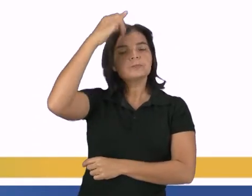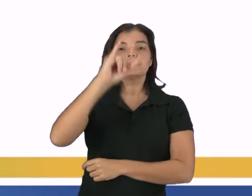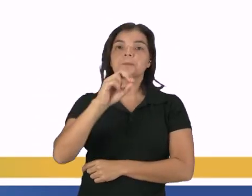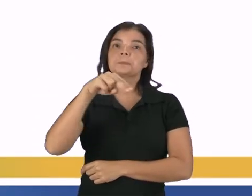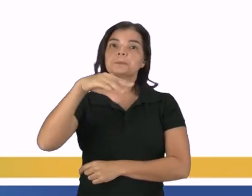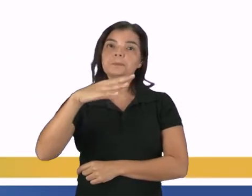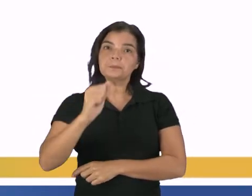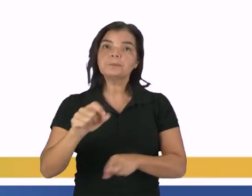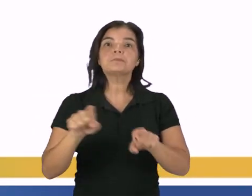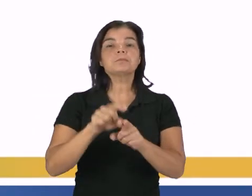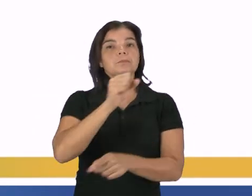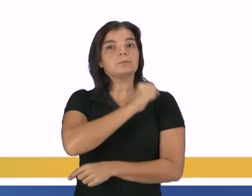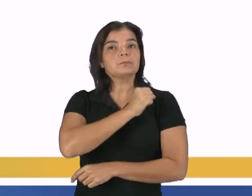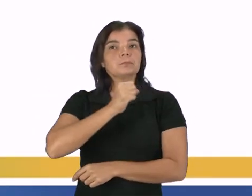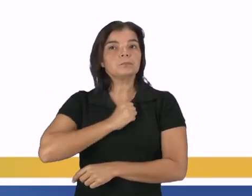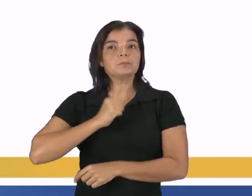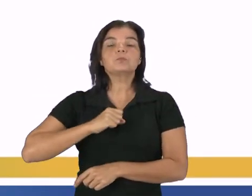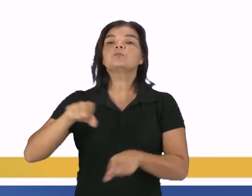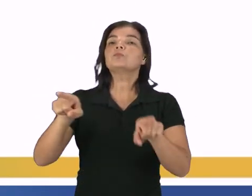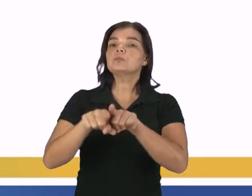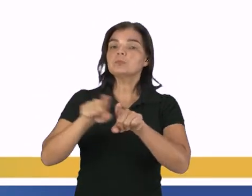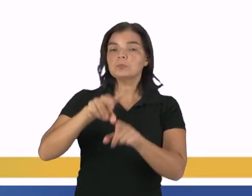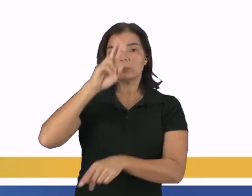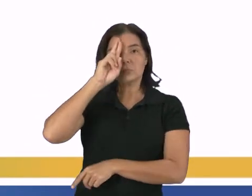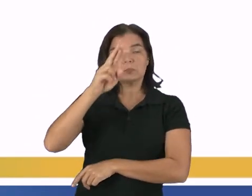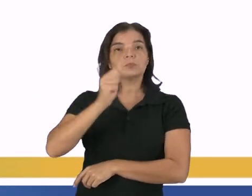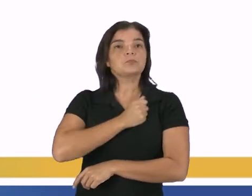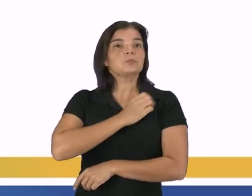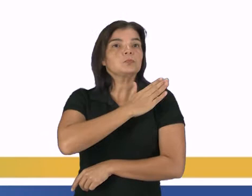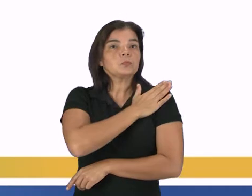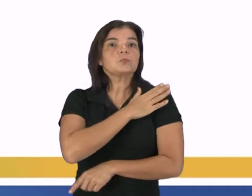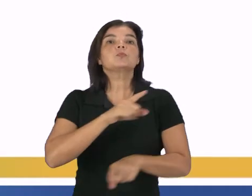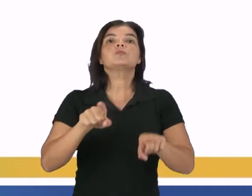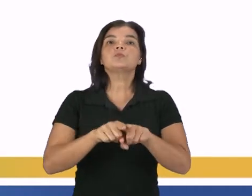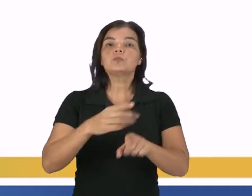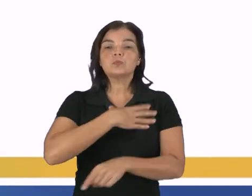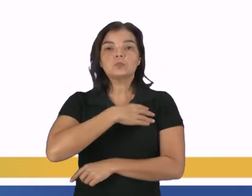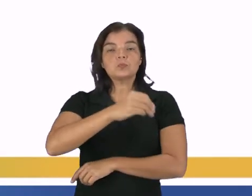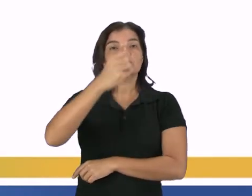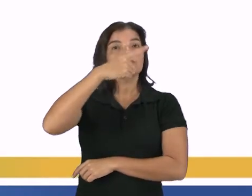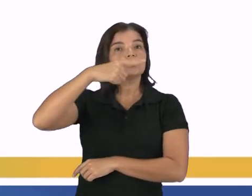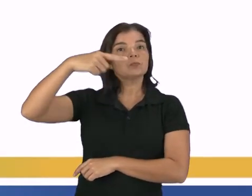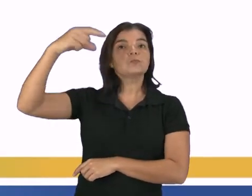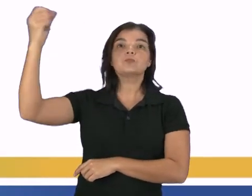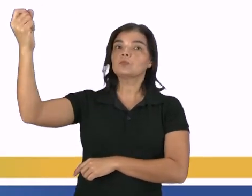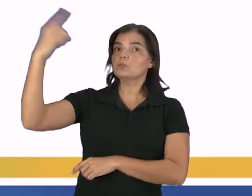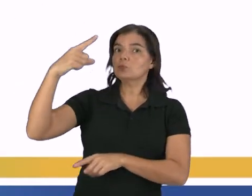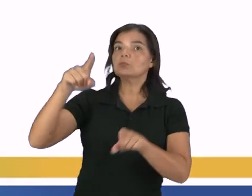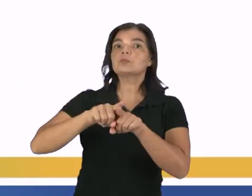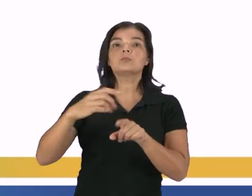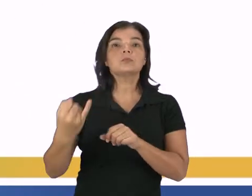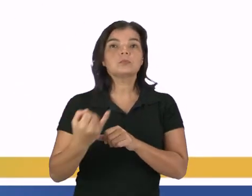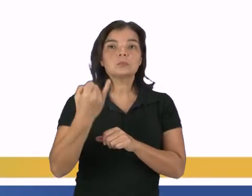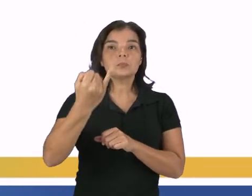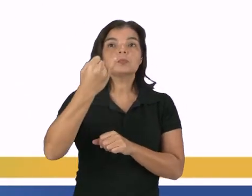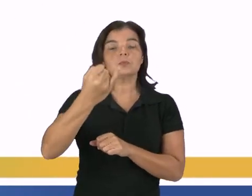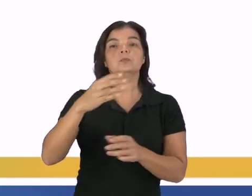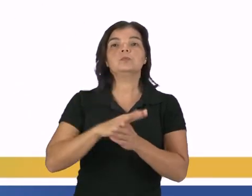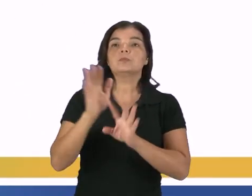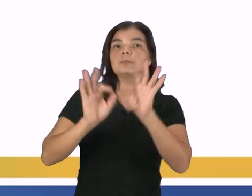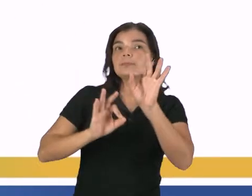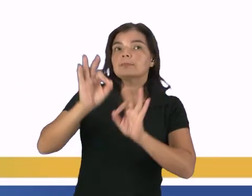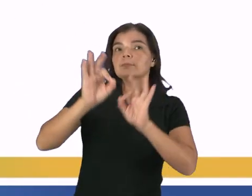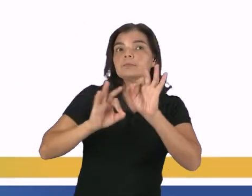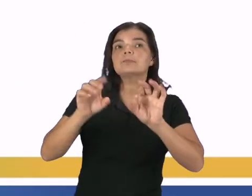de sacerdote, era também chefe militar, era considerado o Filho do Sol. Um dos pontos mais impressionantes